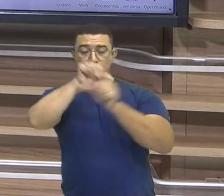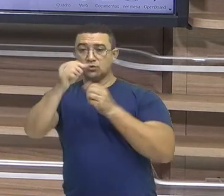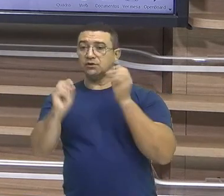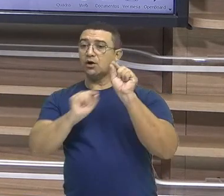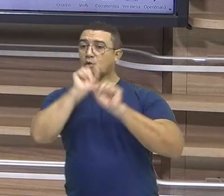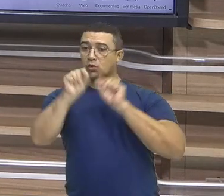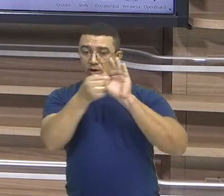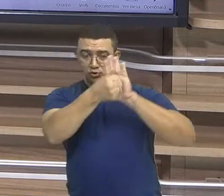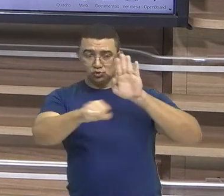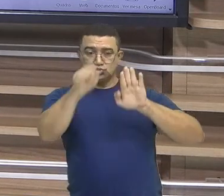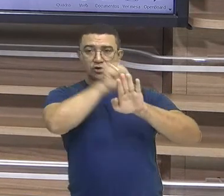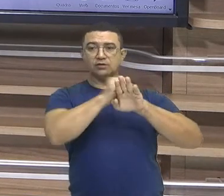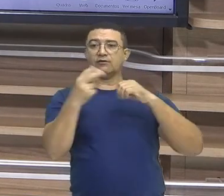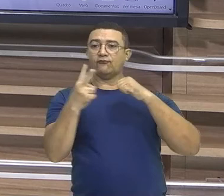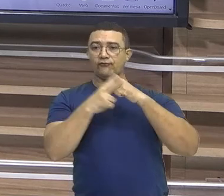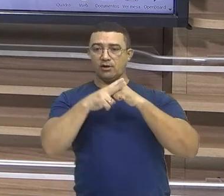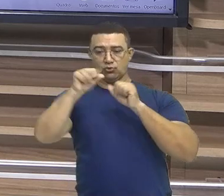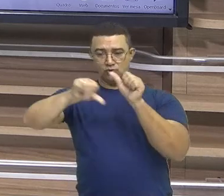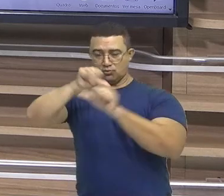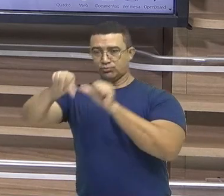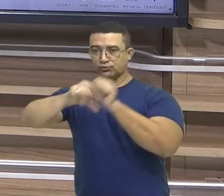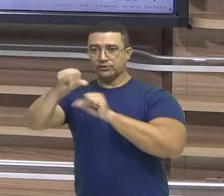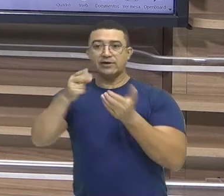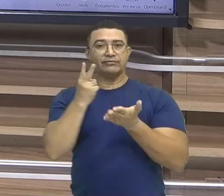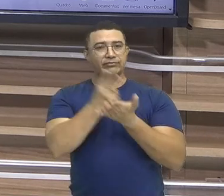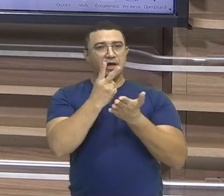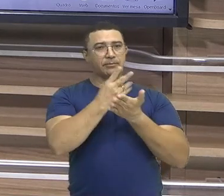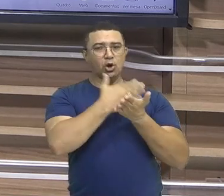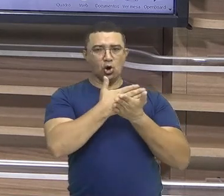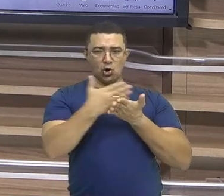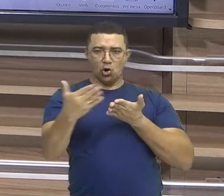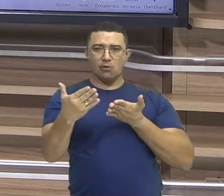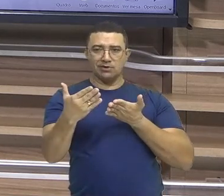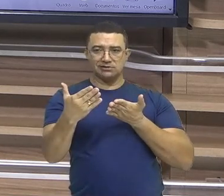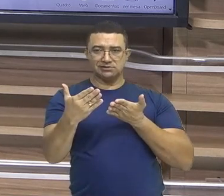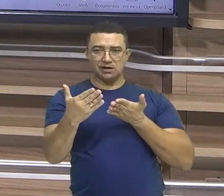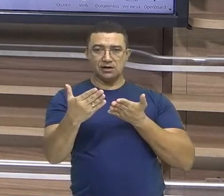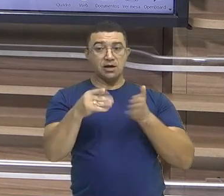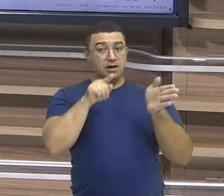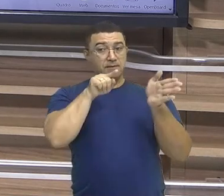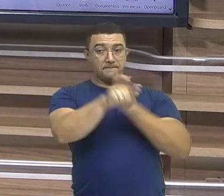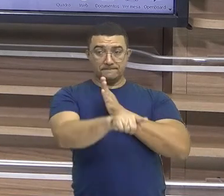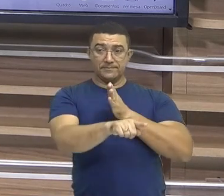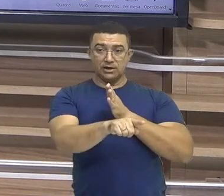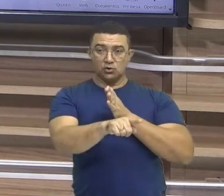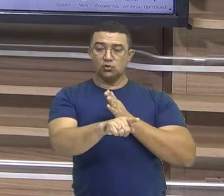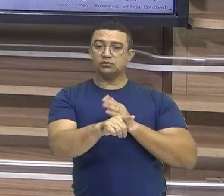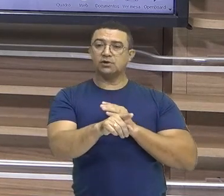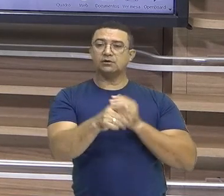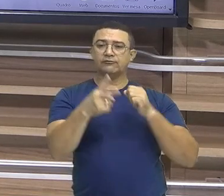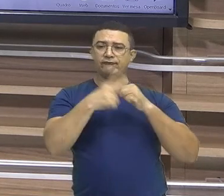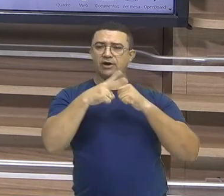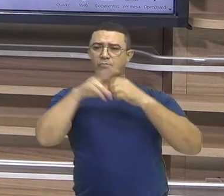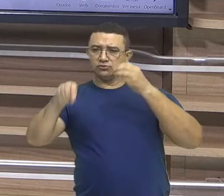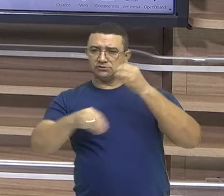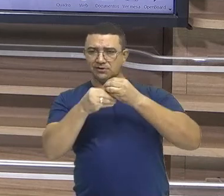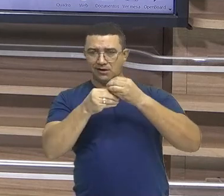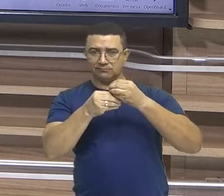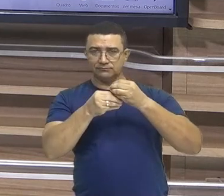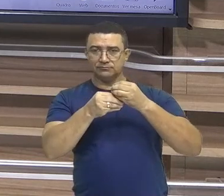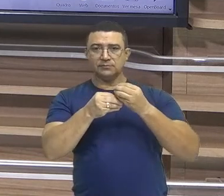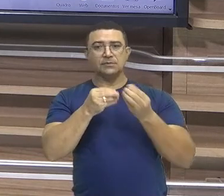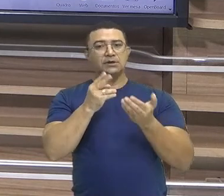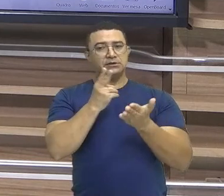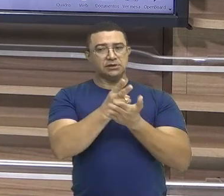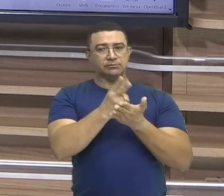entre sujeito e verbo. Eu vou sempre iniciar, então, a minha pergunta com o verbo auxiliar, tá certo?